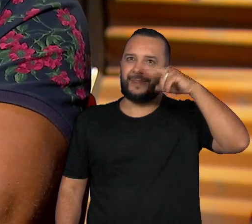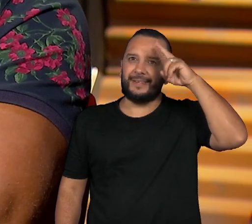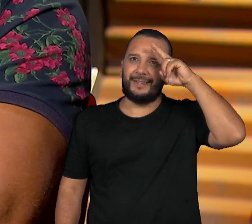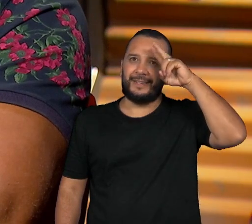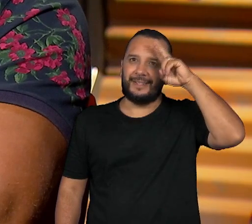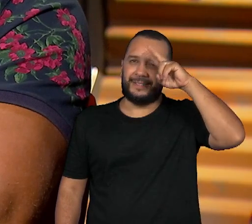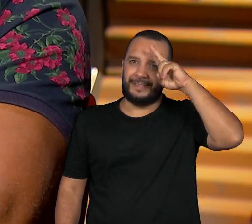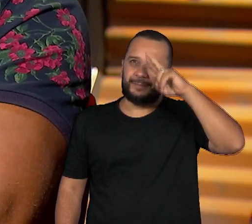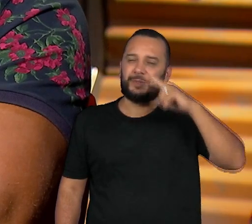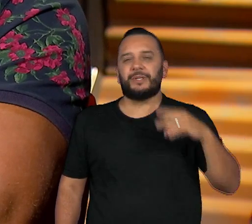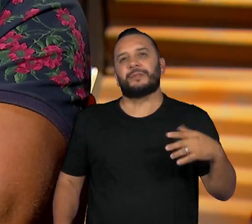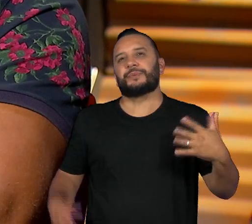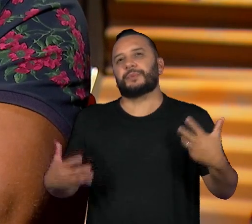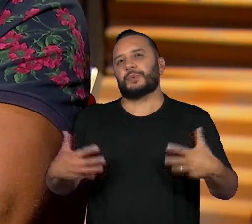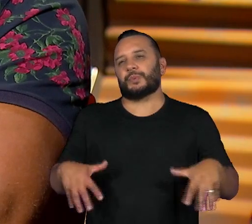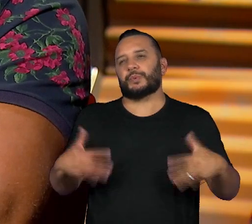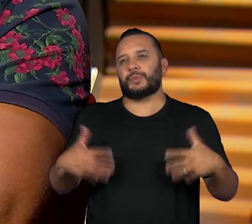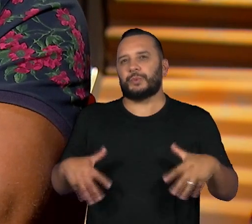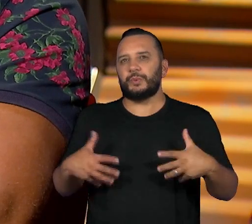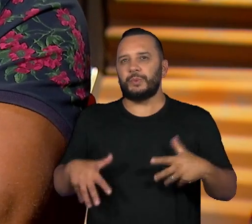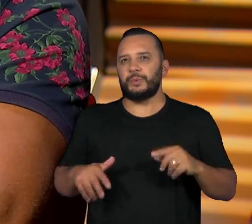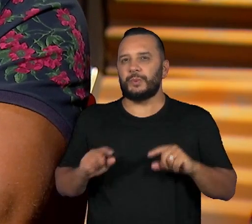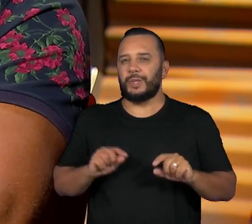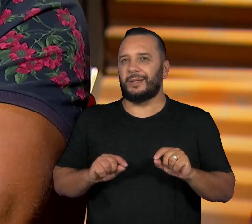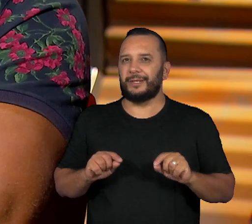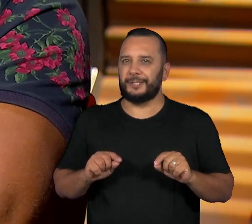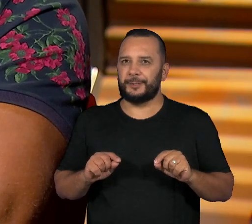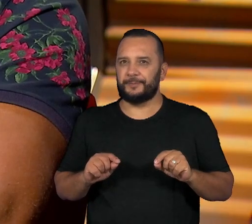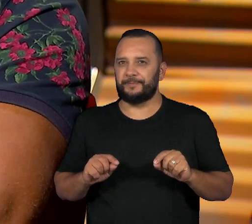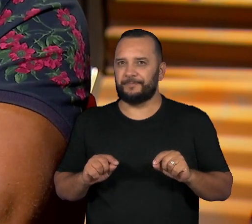é muito